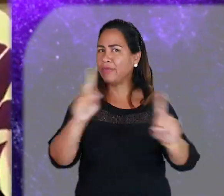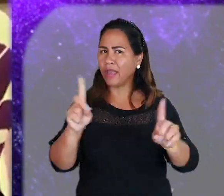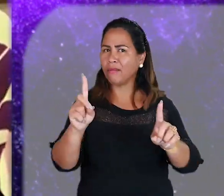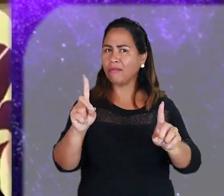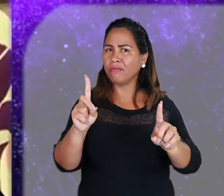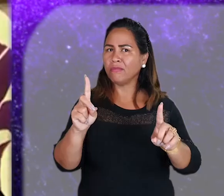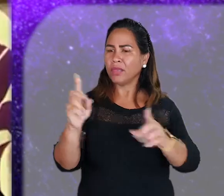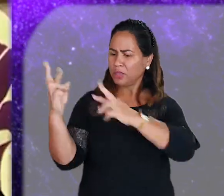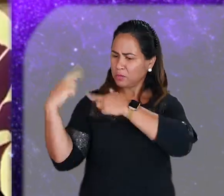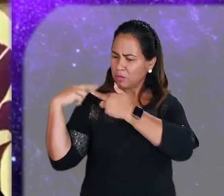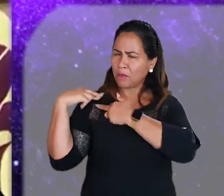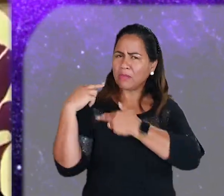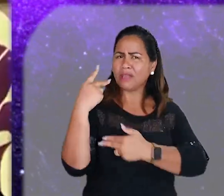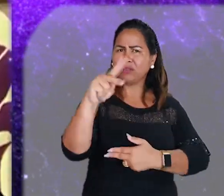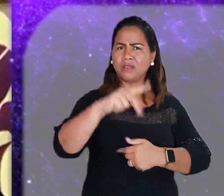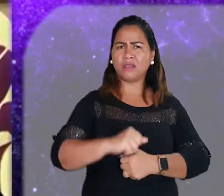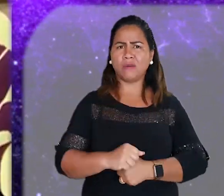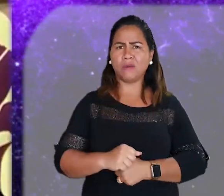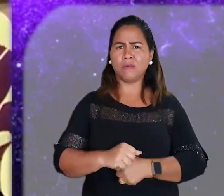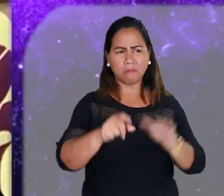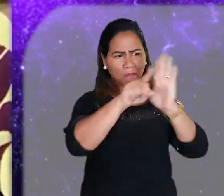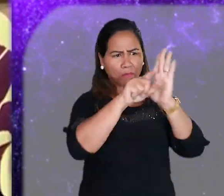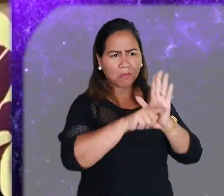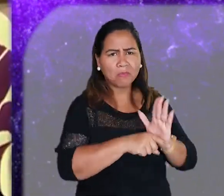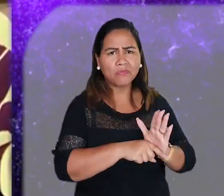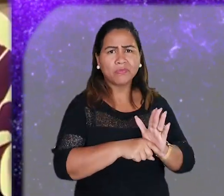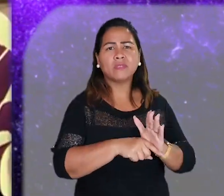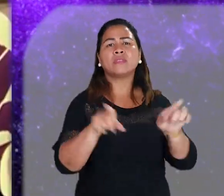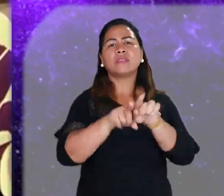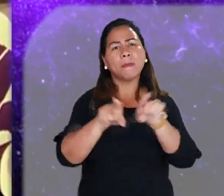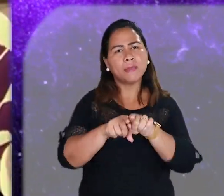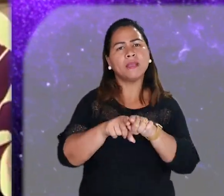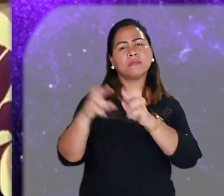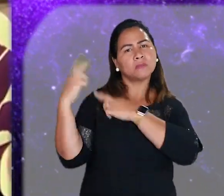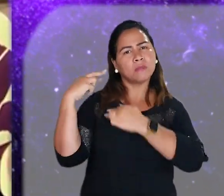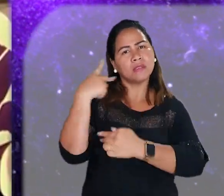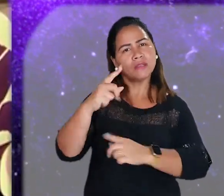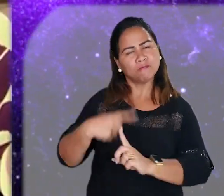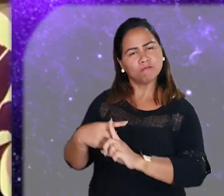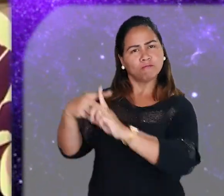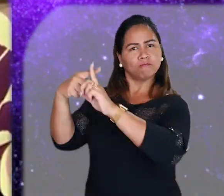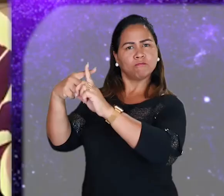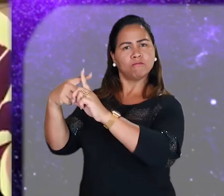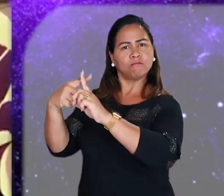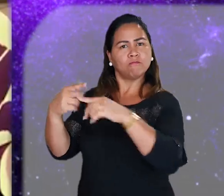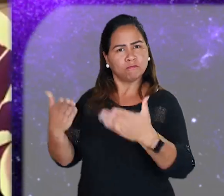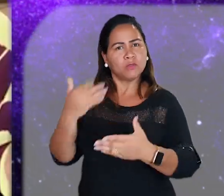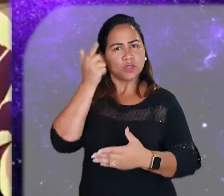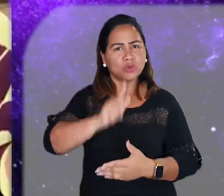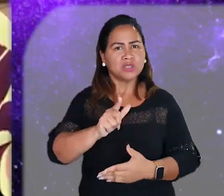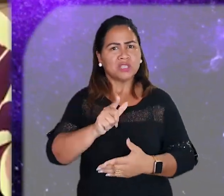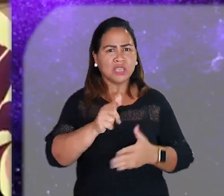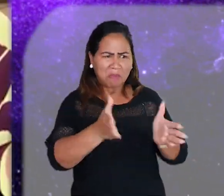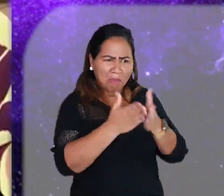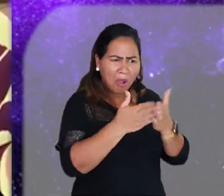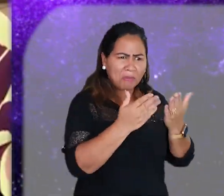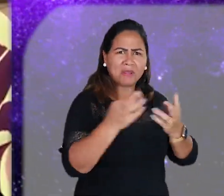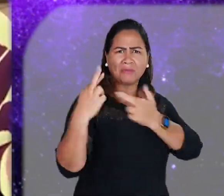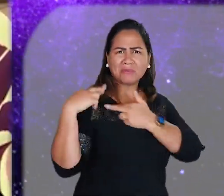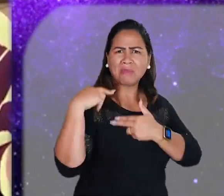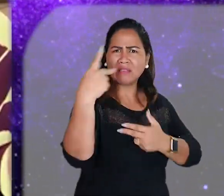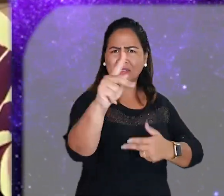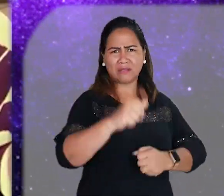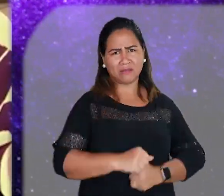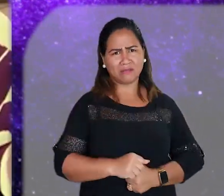porque você se dedicou muito mas muito para isso não é do dia para o outro de um mês para o outro